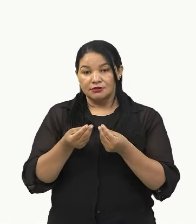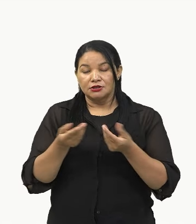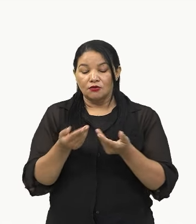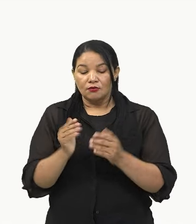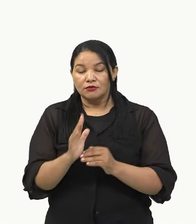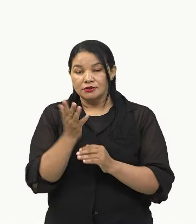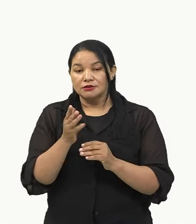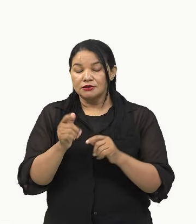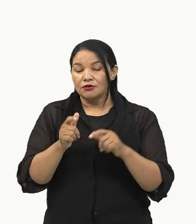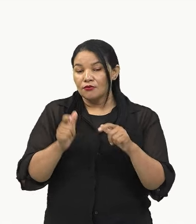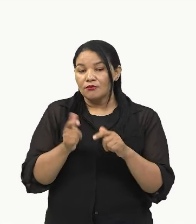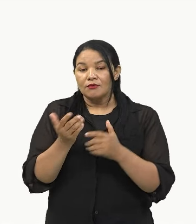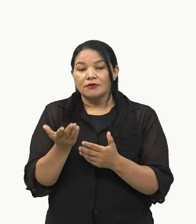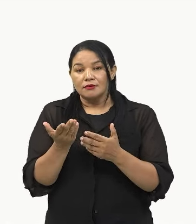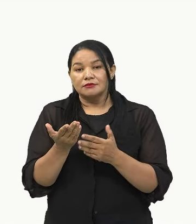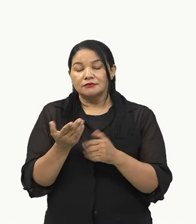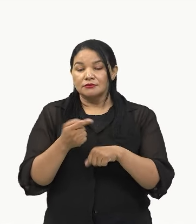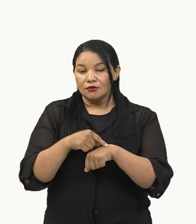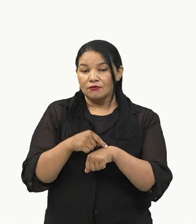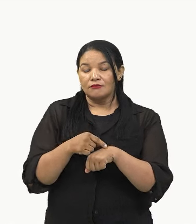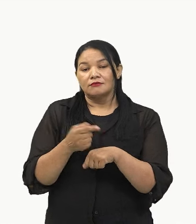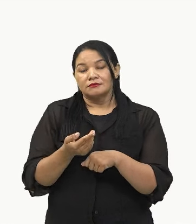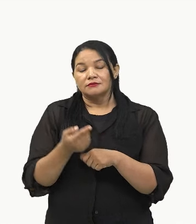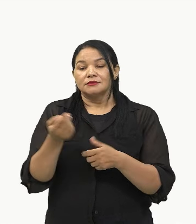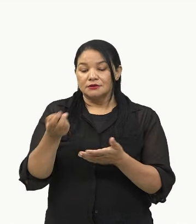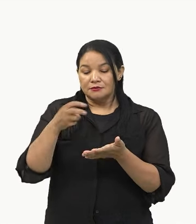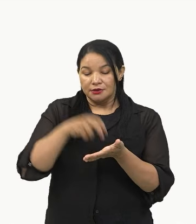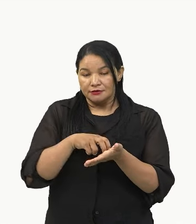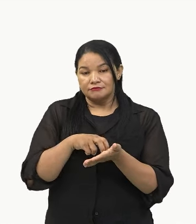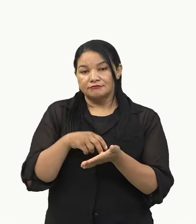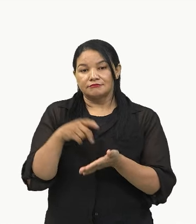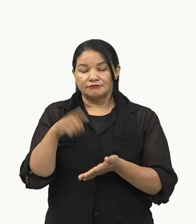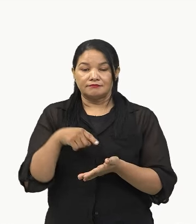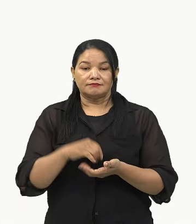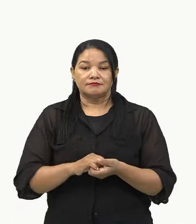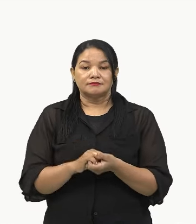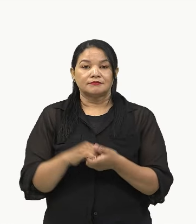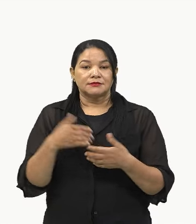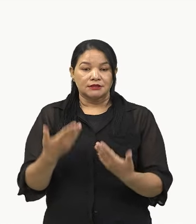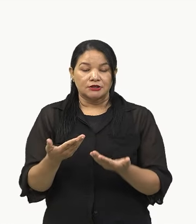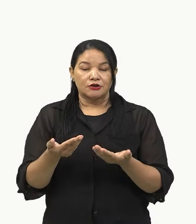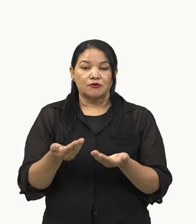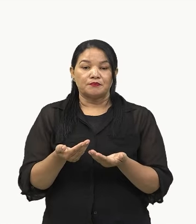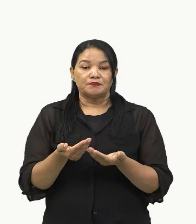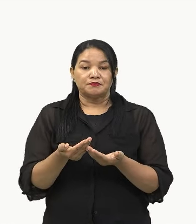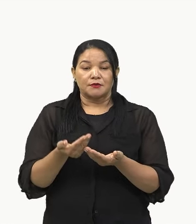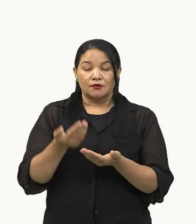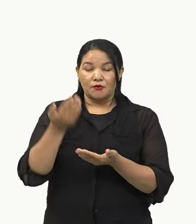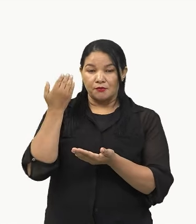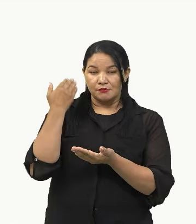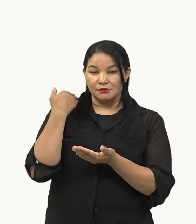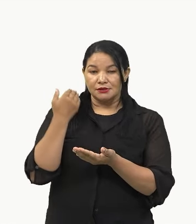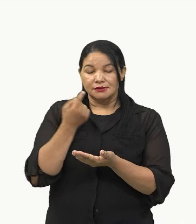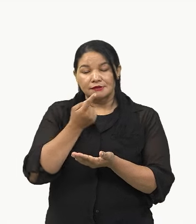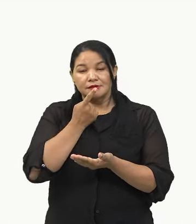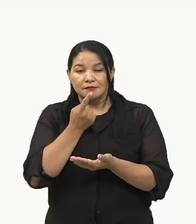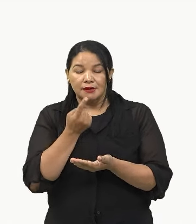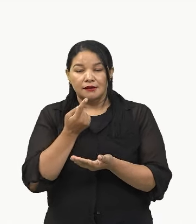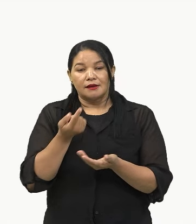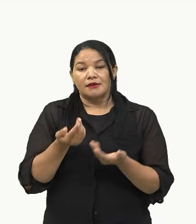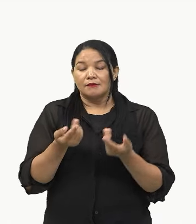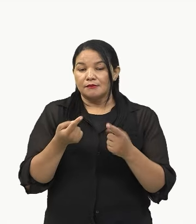aconteceu? Esta manhã. Então, foi hoje de manhã, sendo aí esse passado recente, né?